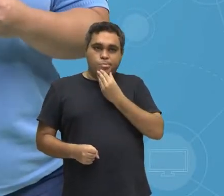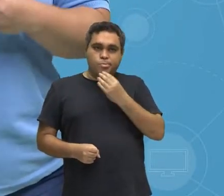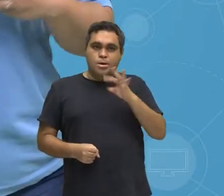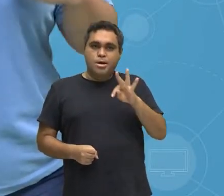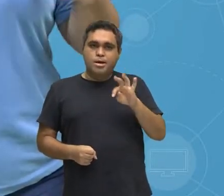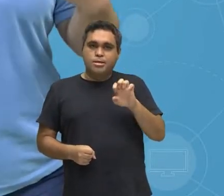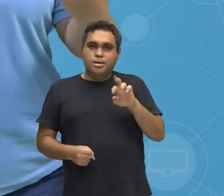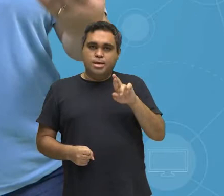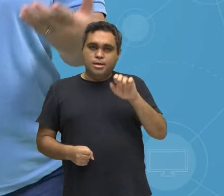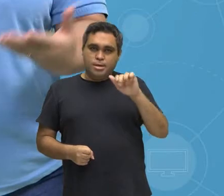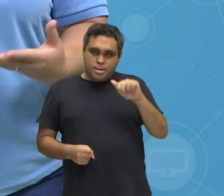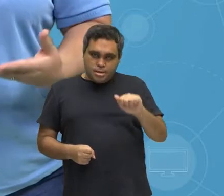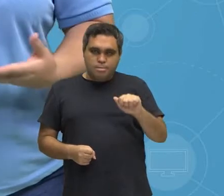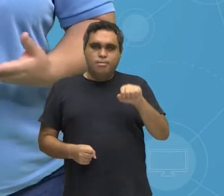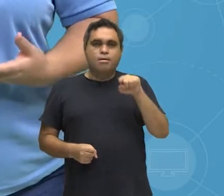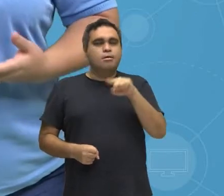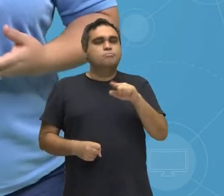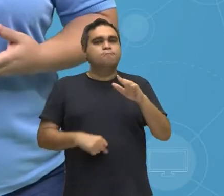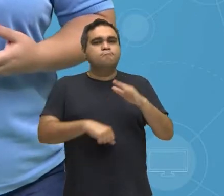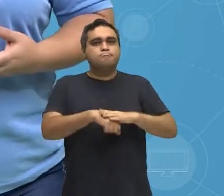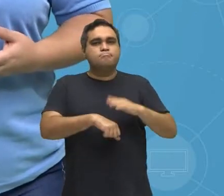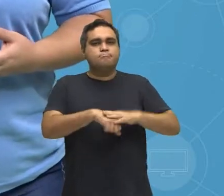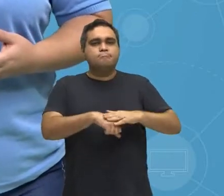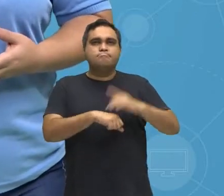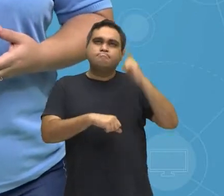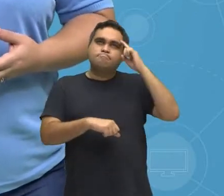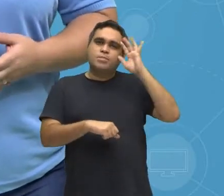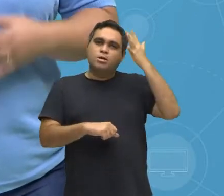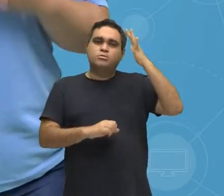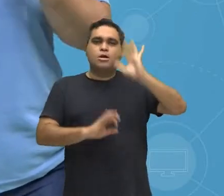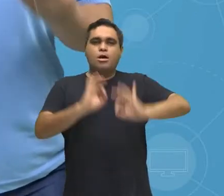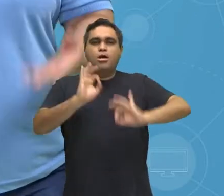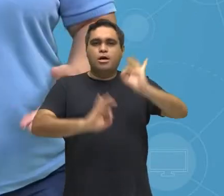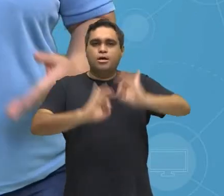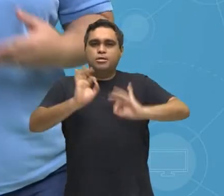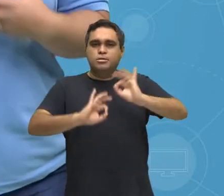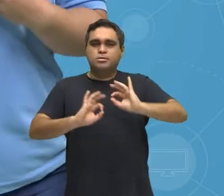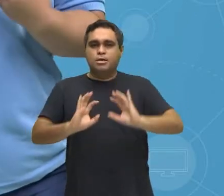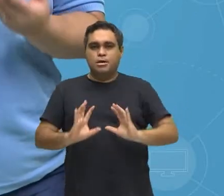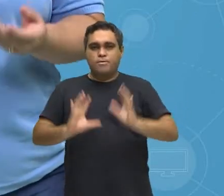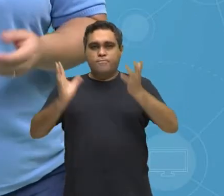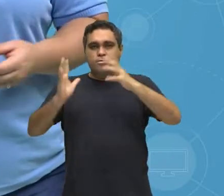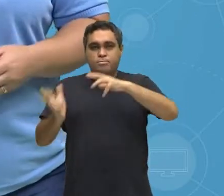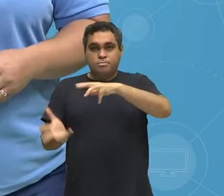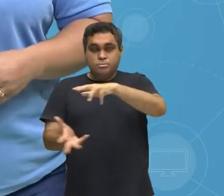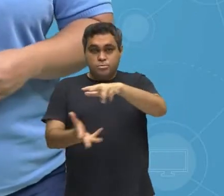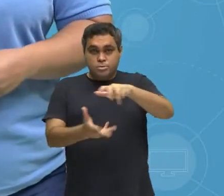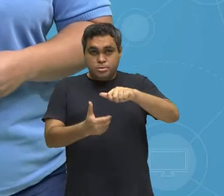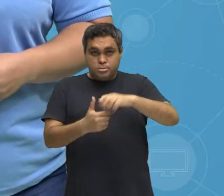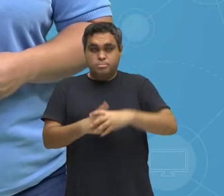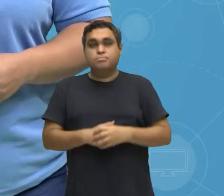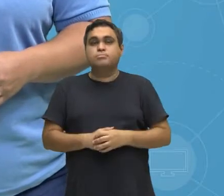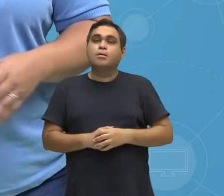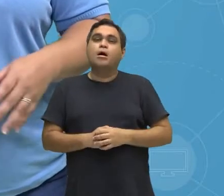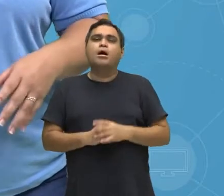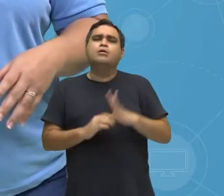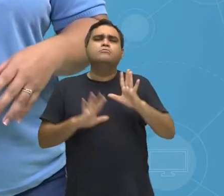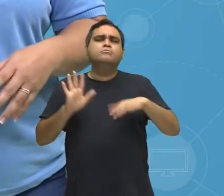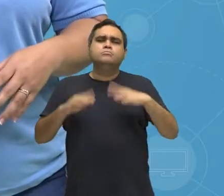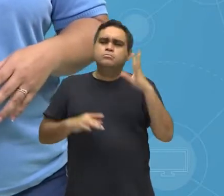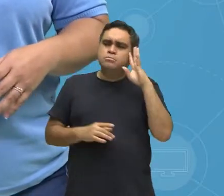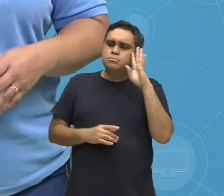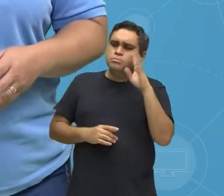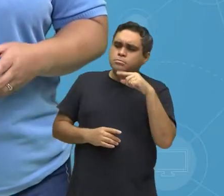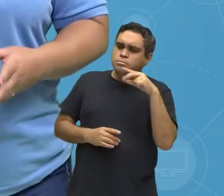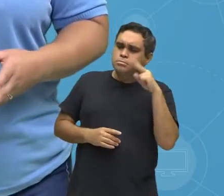criar, na verdade, organizar, né, esse evento. E aí, depois de um tempo, ele foi ganhando notoriedade, o